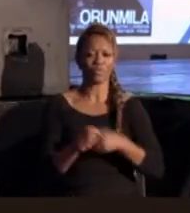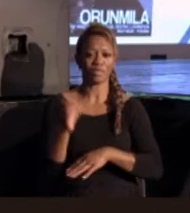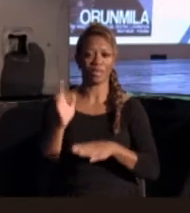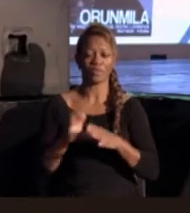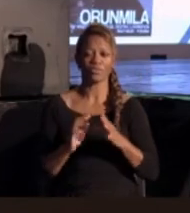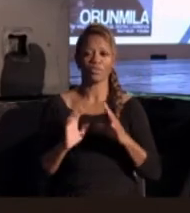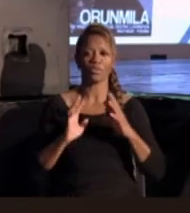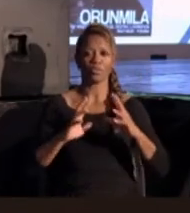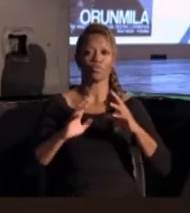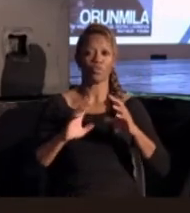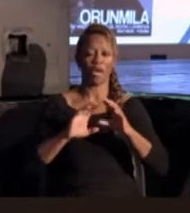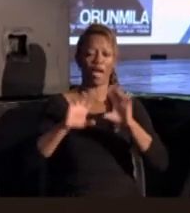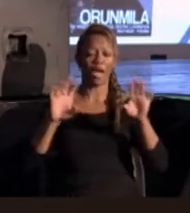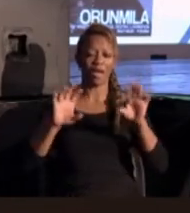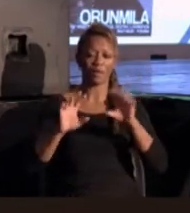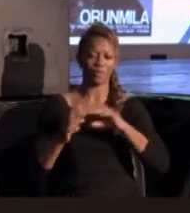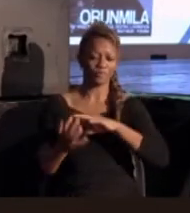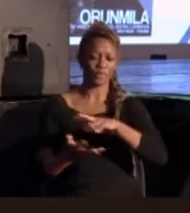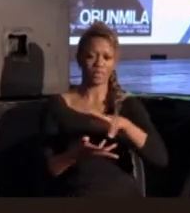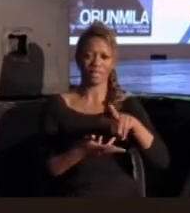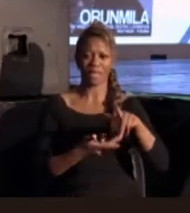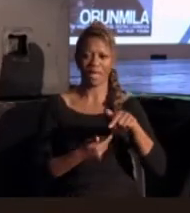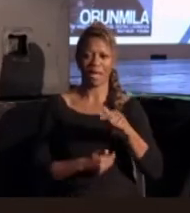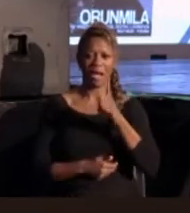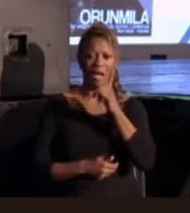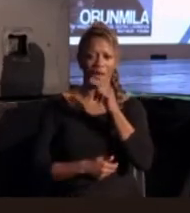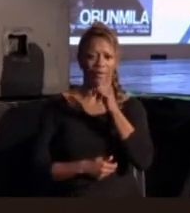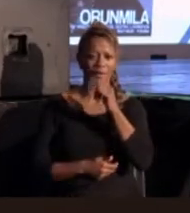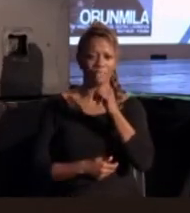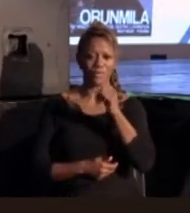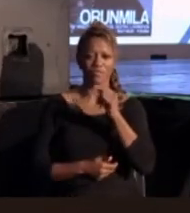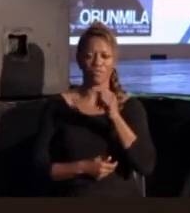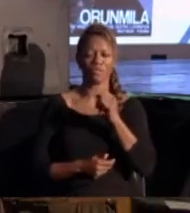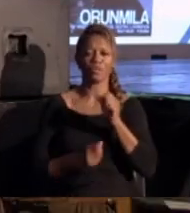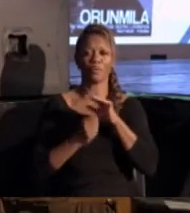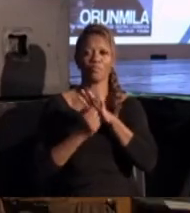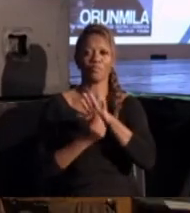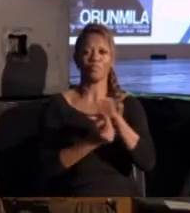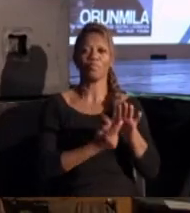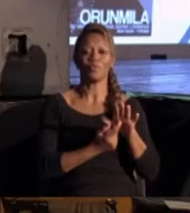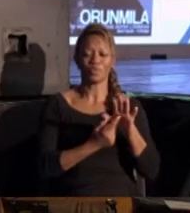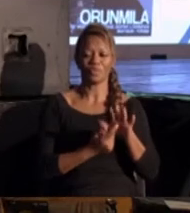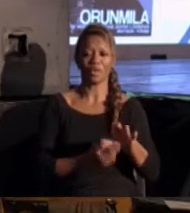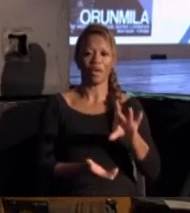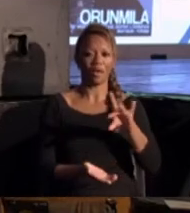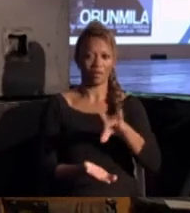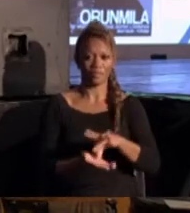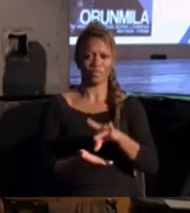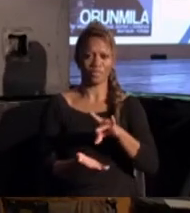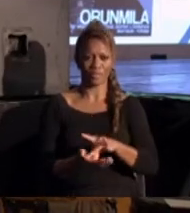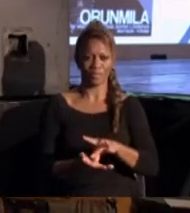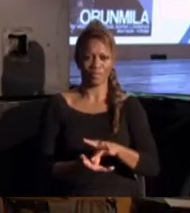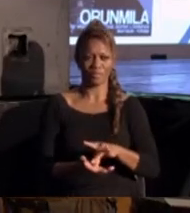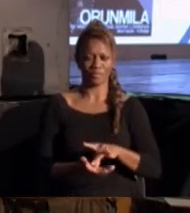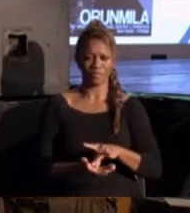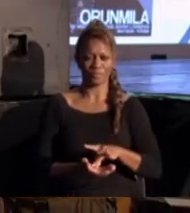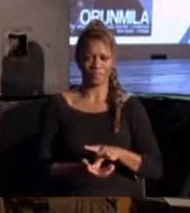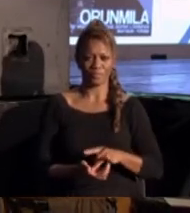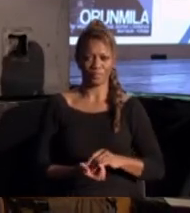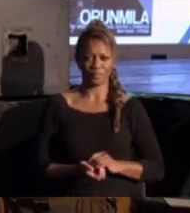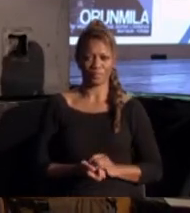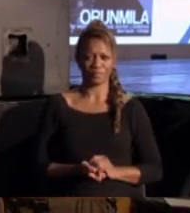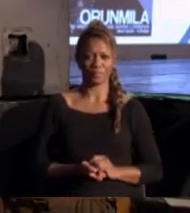eles que organizam, são eles que descrevem a realidade. E a questão de Orumilá é